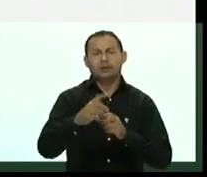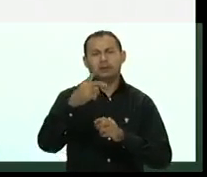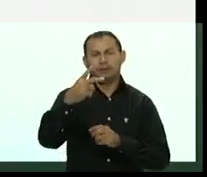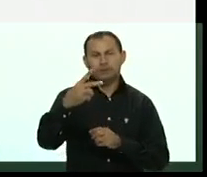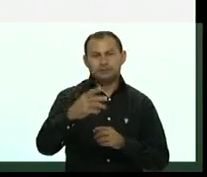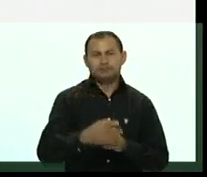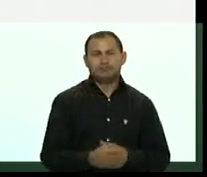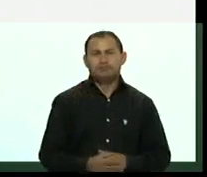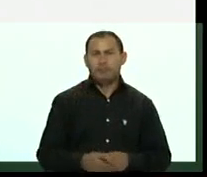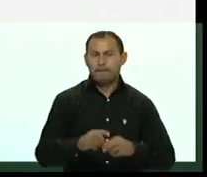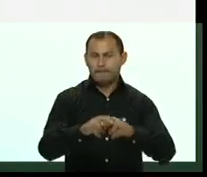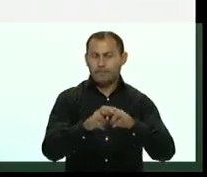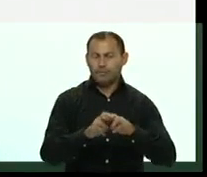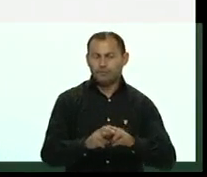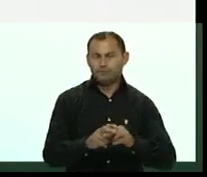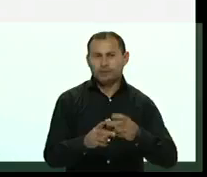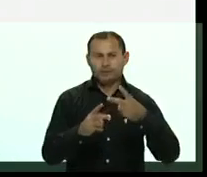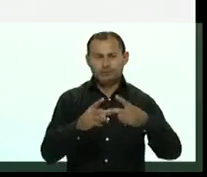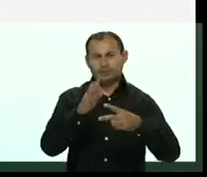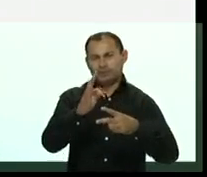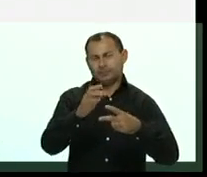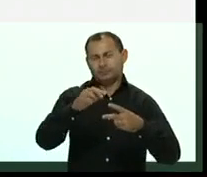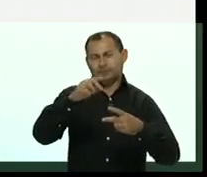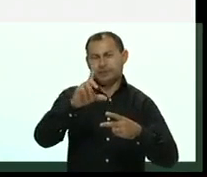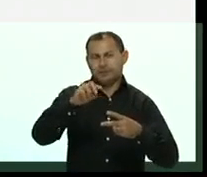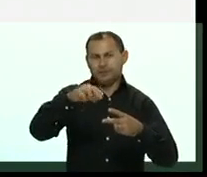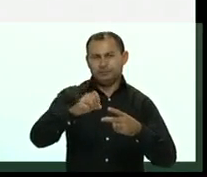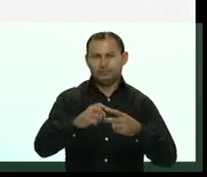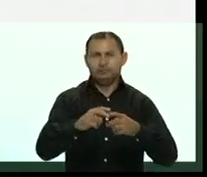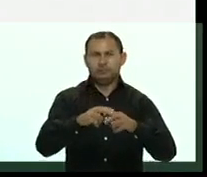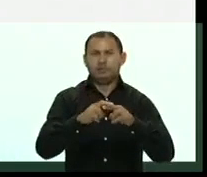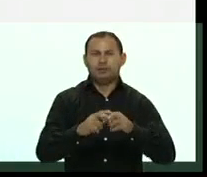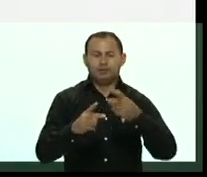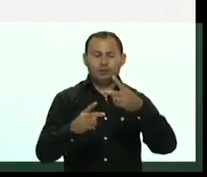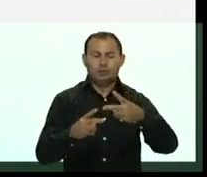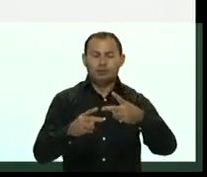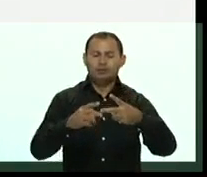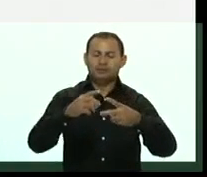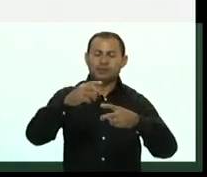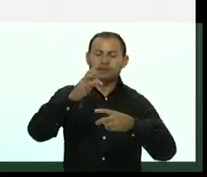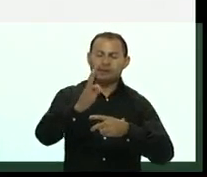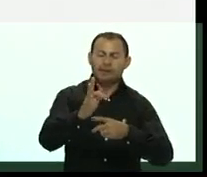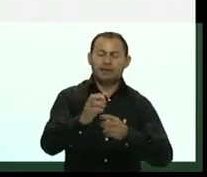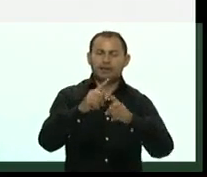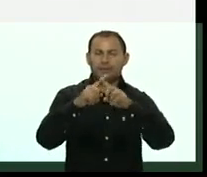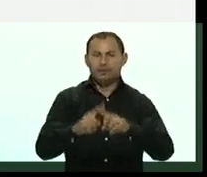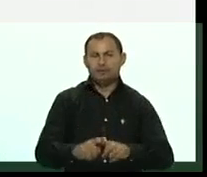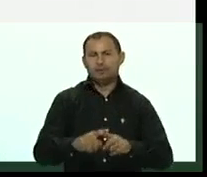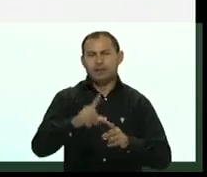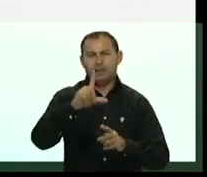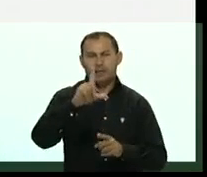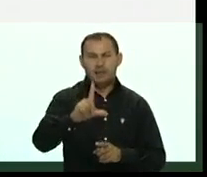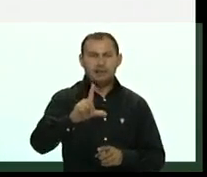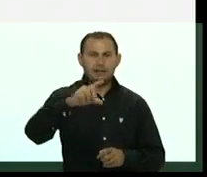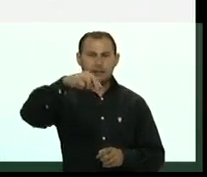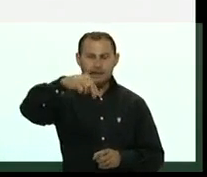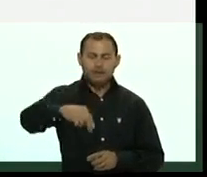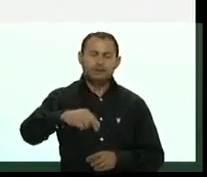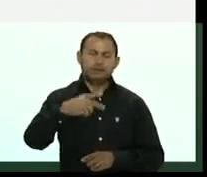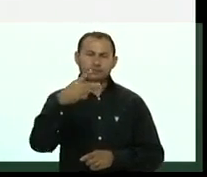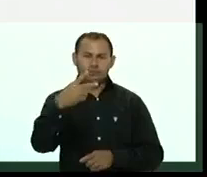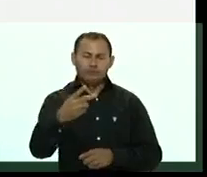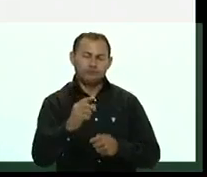2. Por isso que está aparecendo esse 2 elevado a t vezes ln de 2, tá? A gente só está